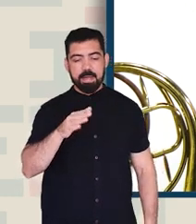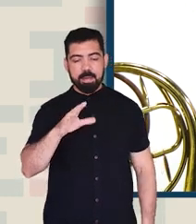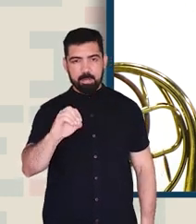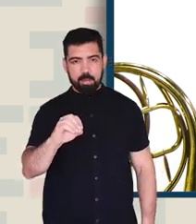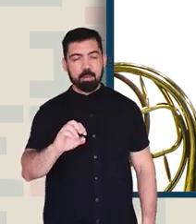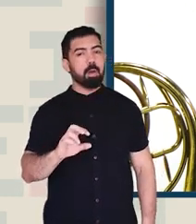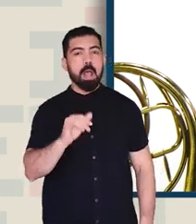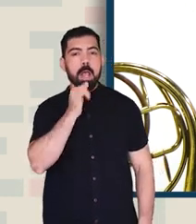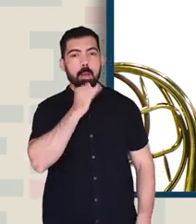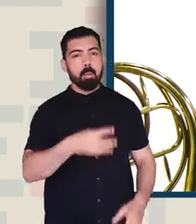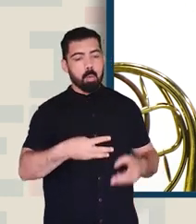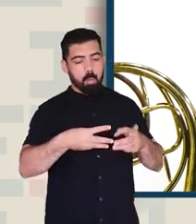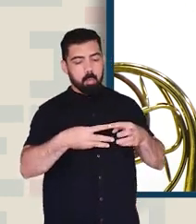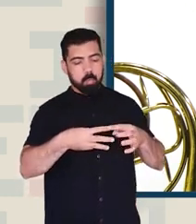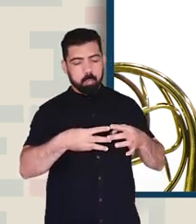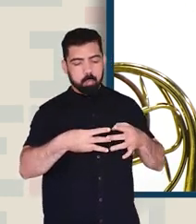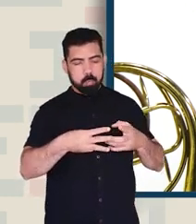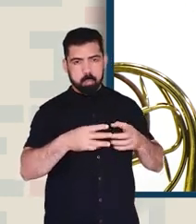acionar nenhuma das bombas.